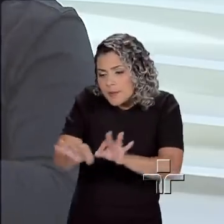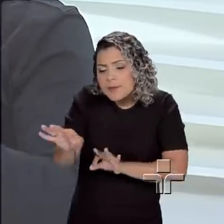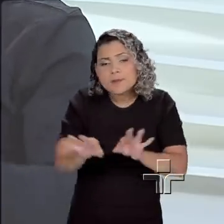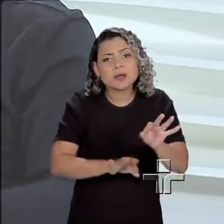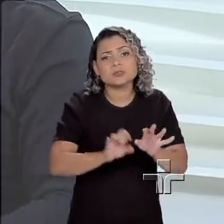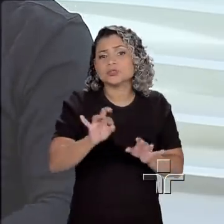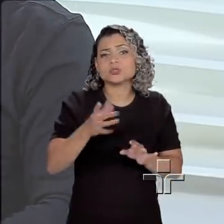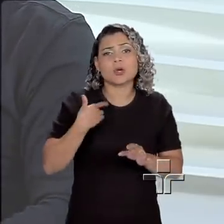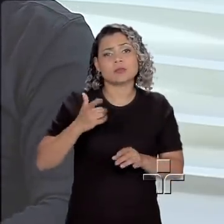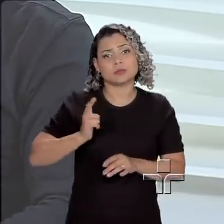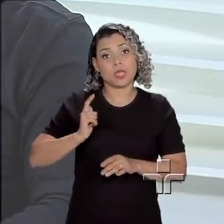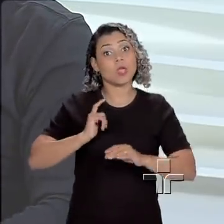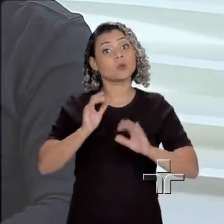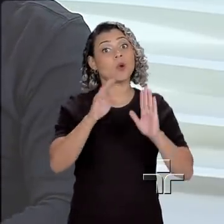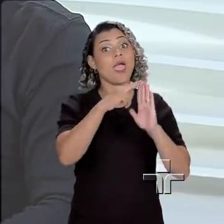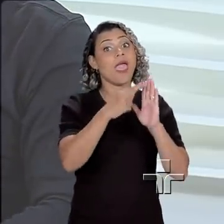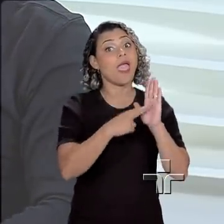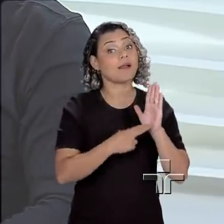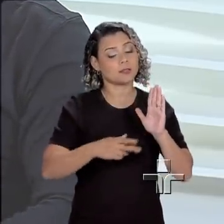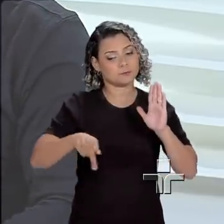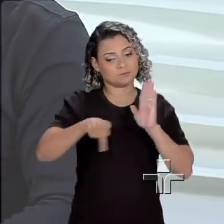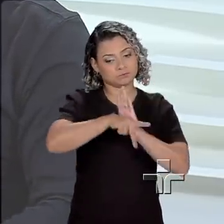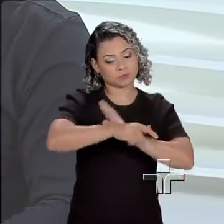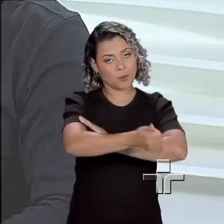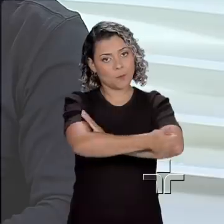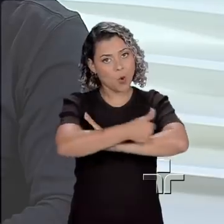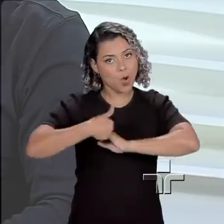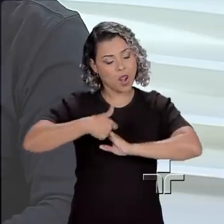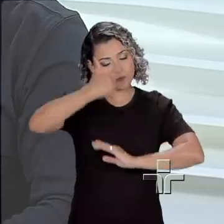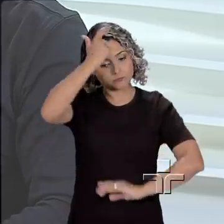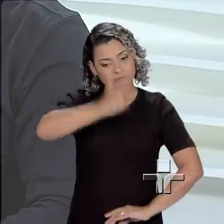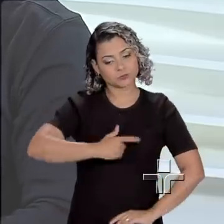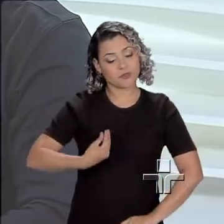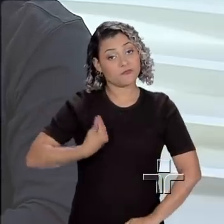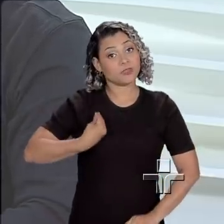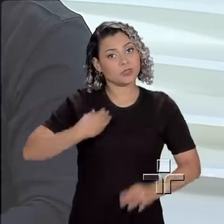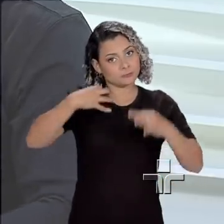meu conjunto de princípios éticos e morais e filosóficos e